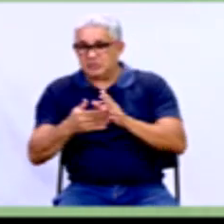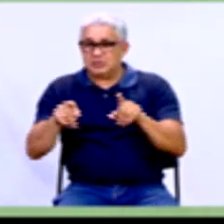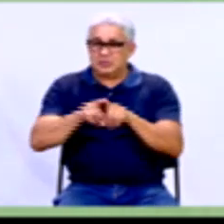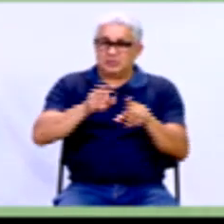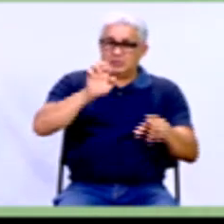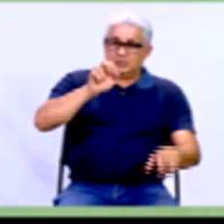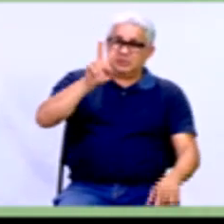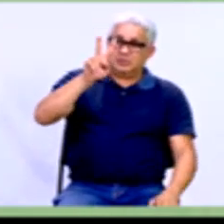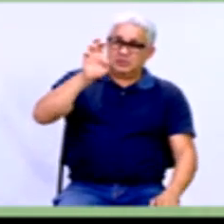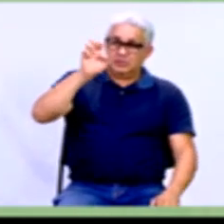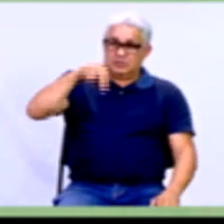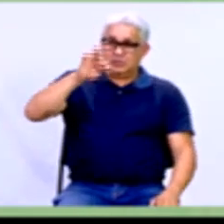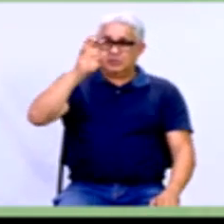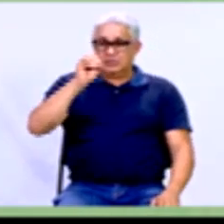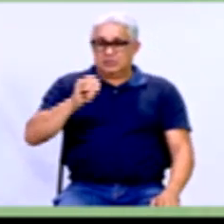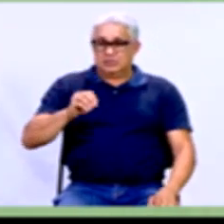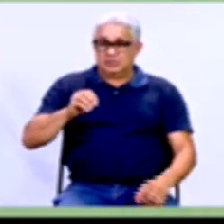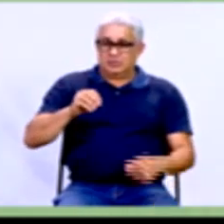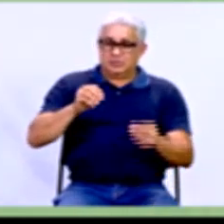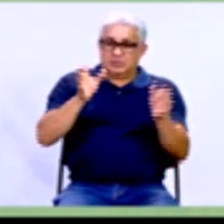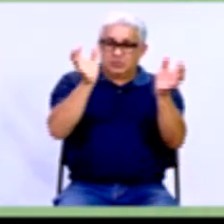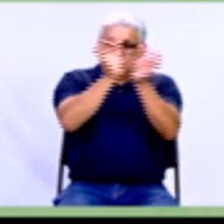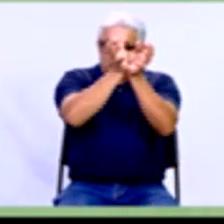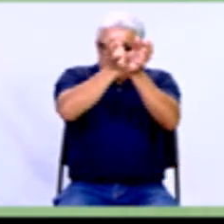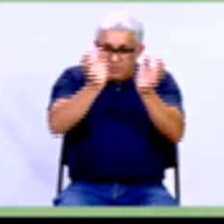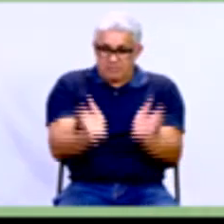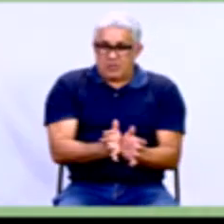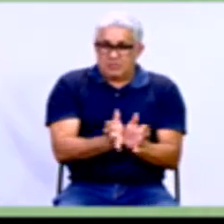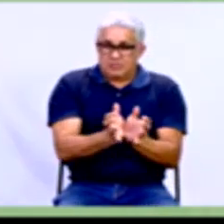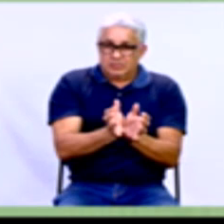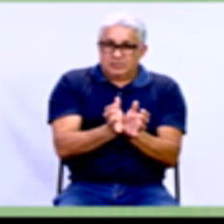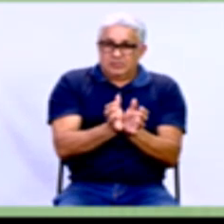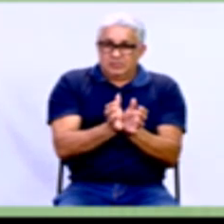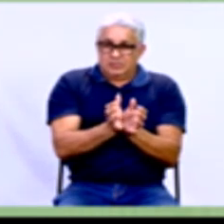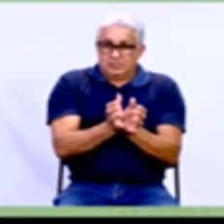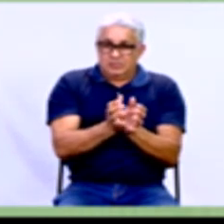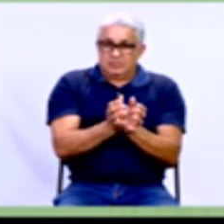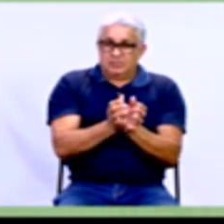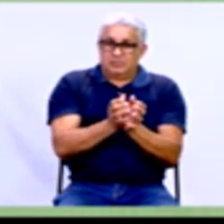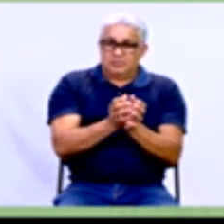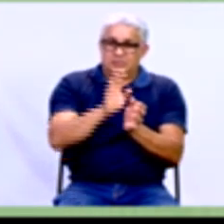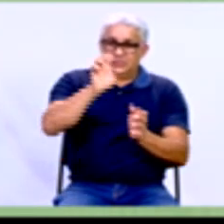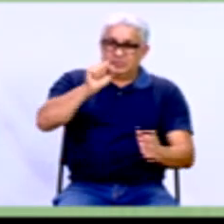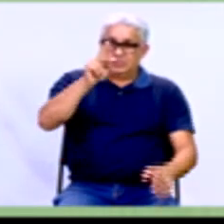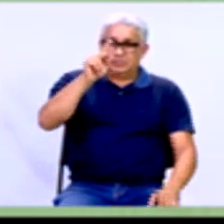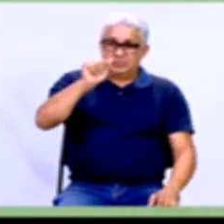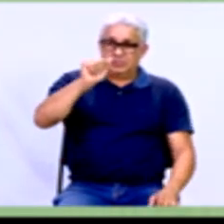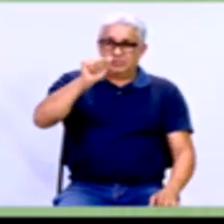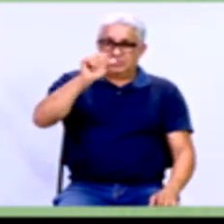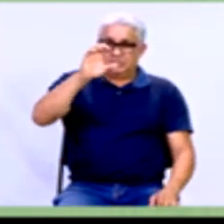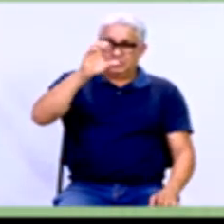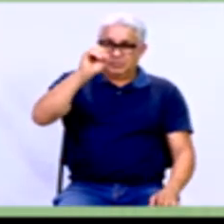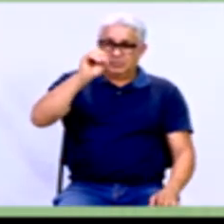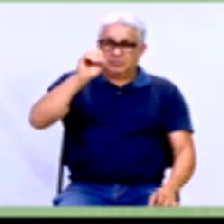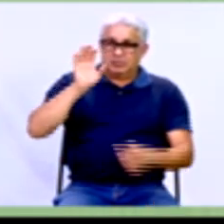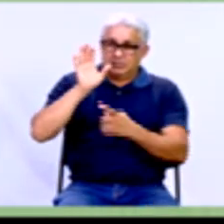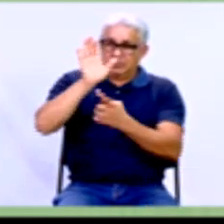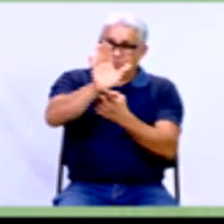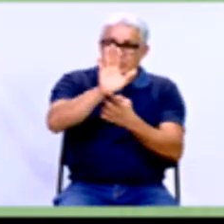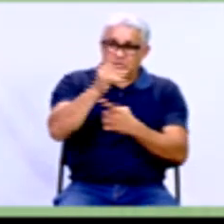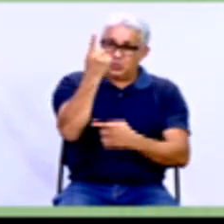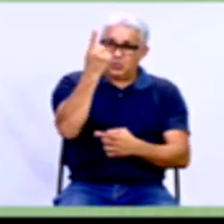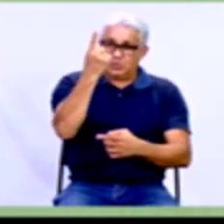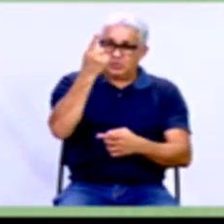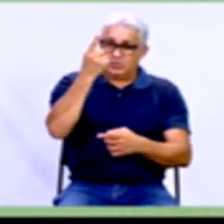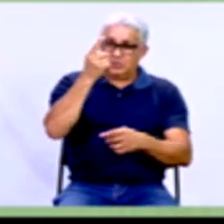evento, né, é um subgrupo do espaço amostral, diferentemente do resultado, em que se admite apenas um